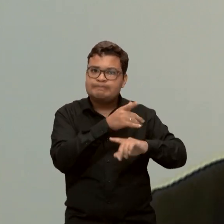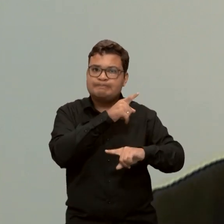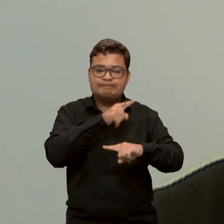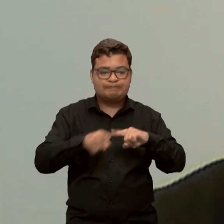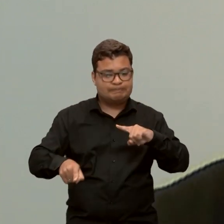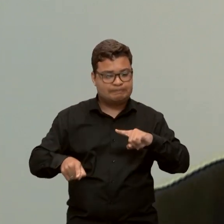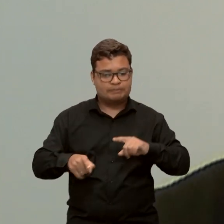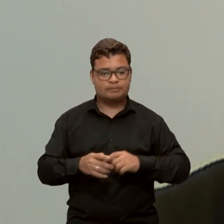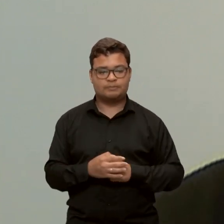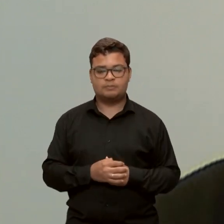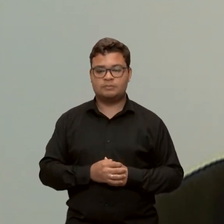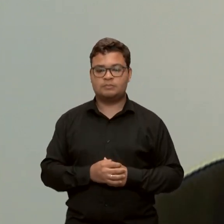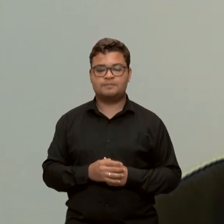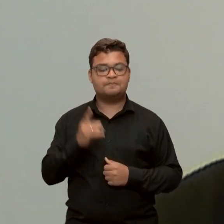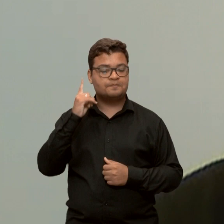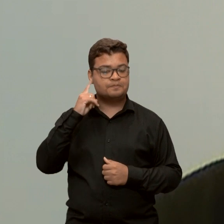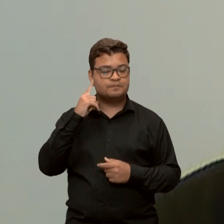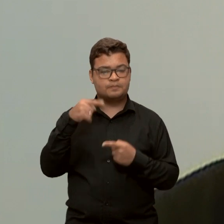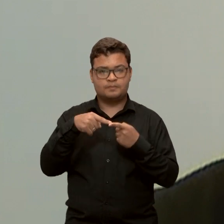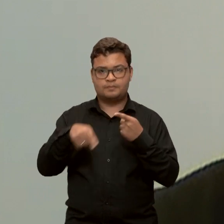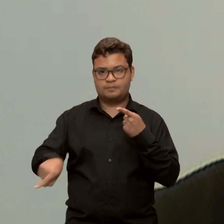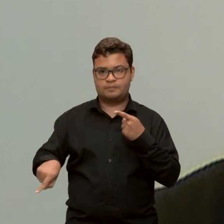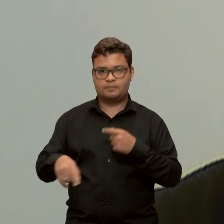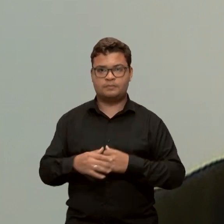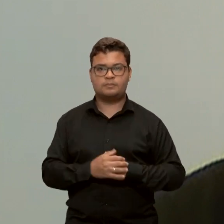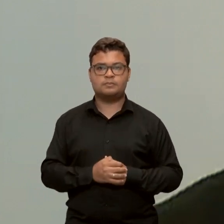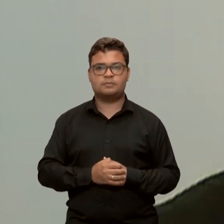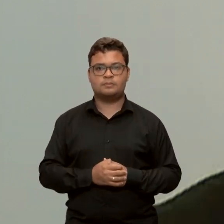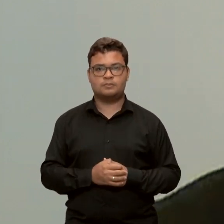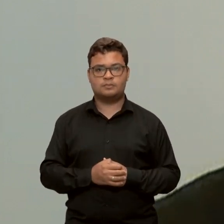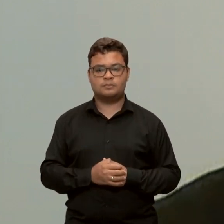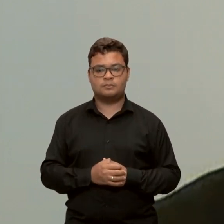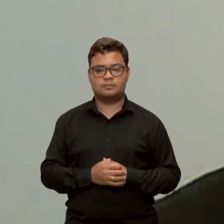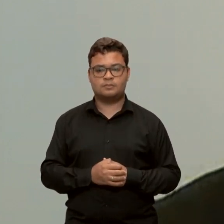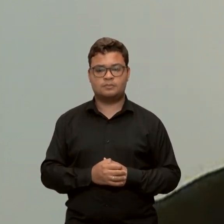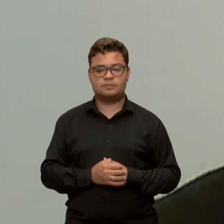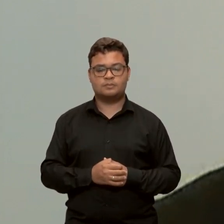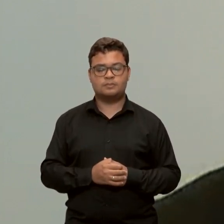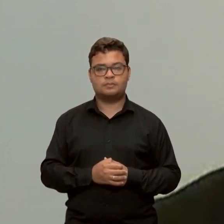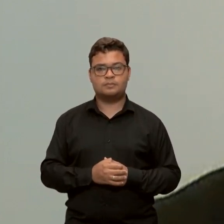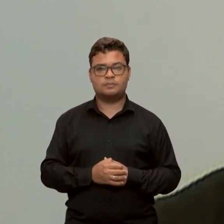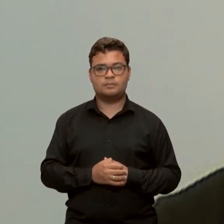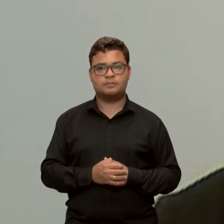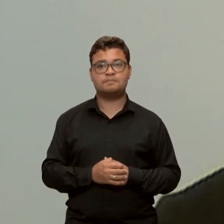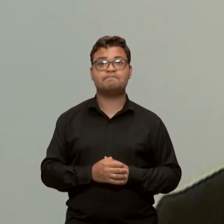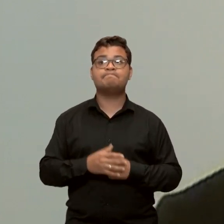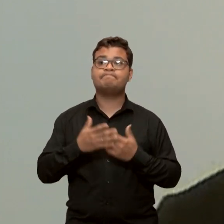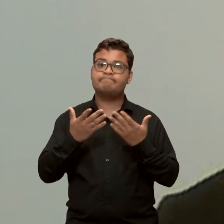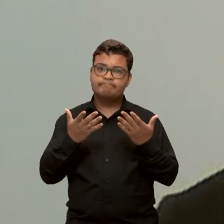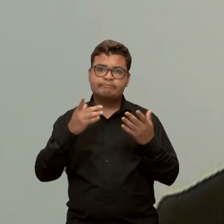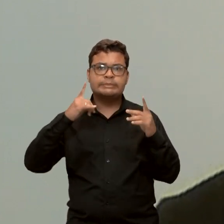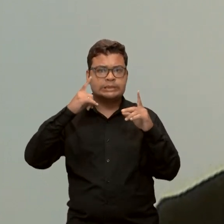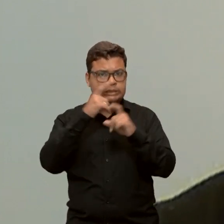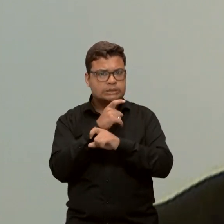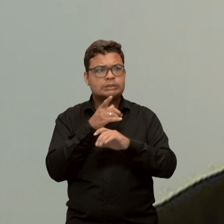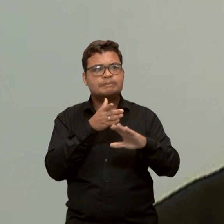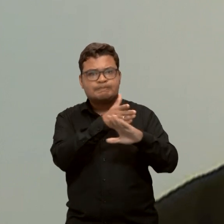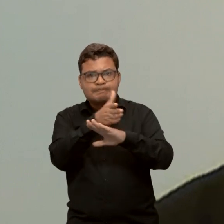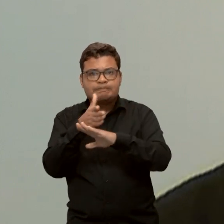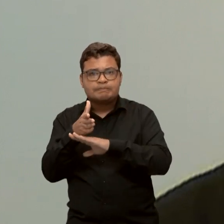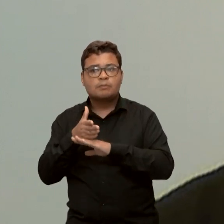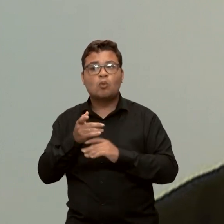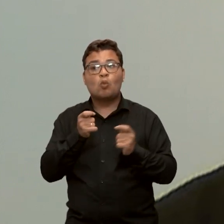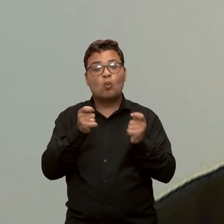problemas, né, de pandemia, que a gente teve que adaptar uma nova realidade, não estava mais adentrando